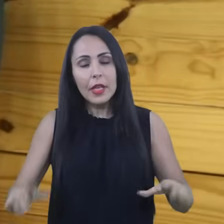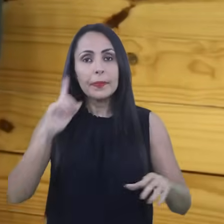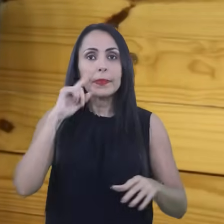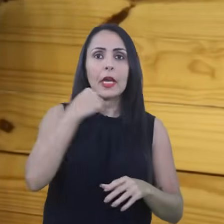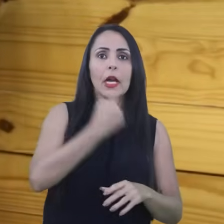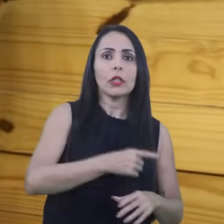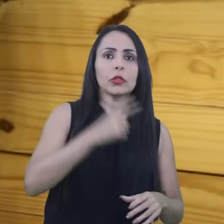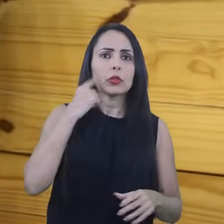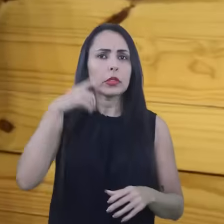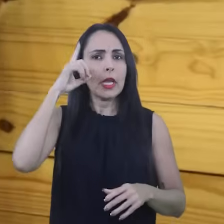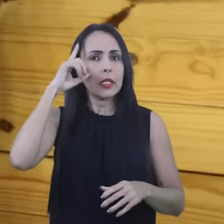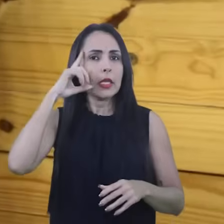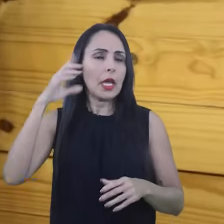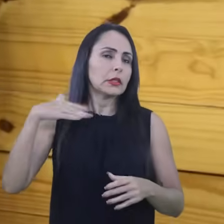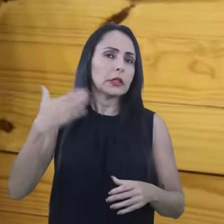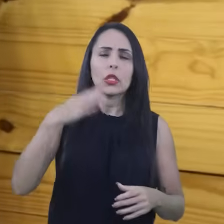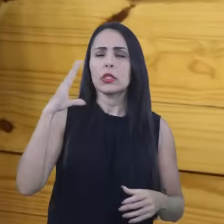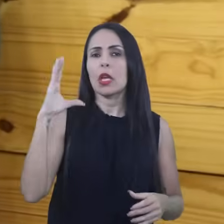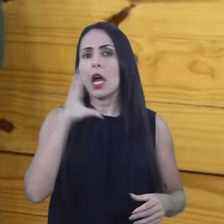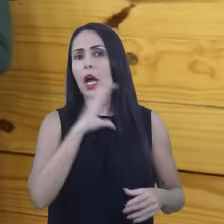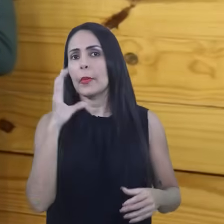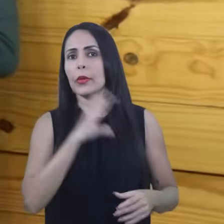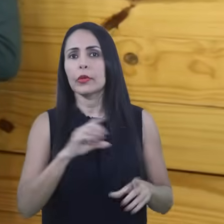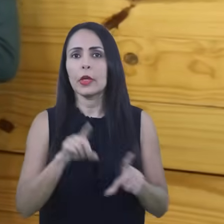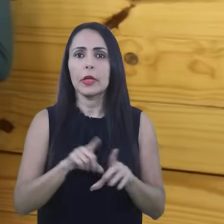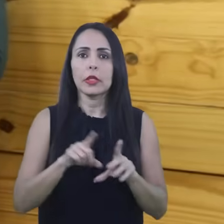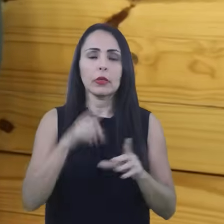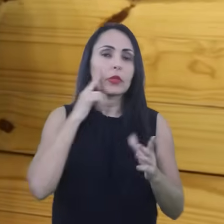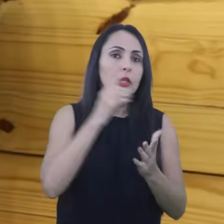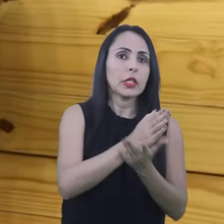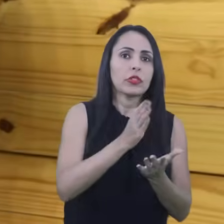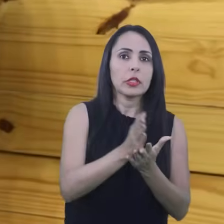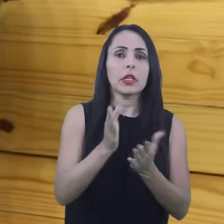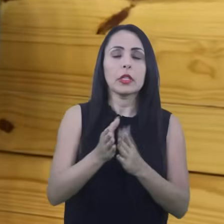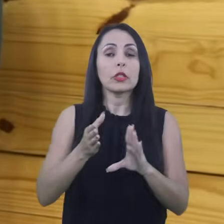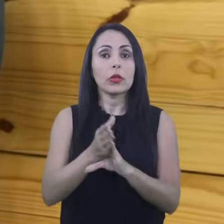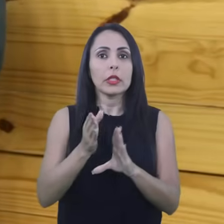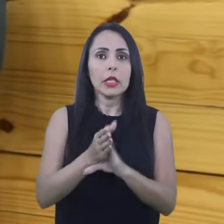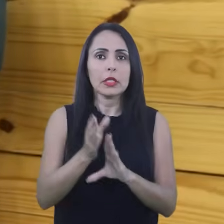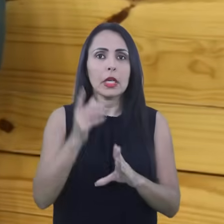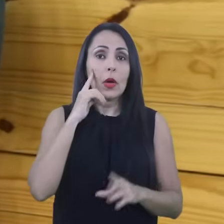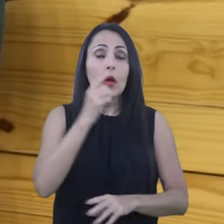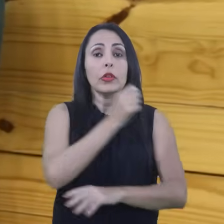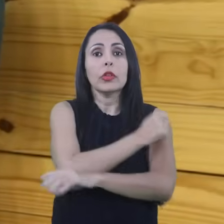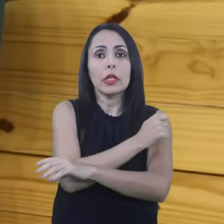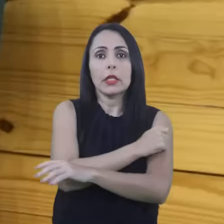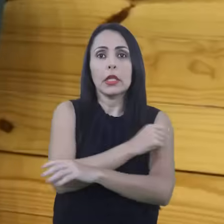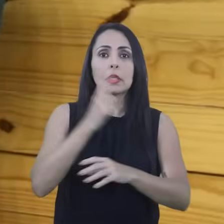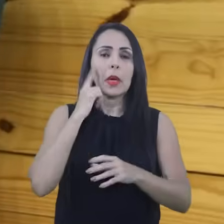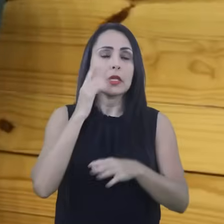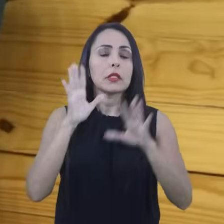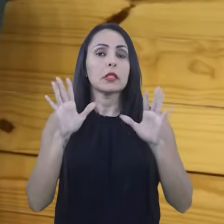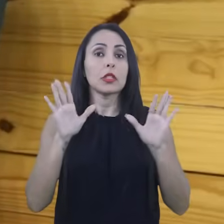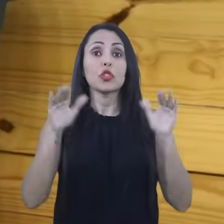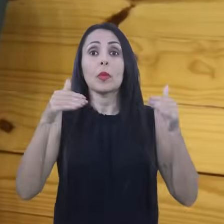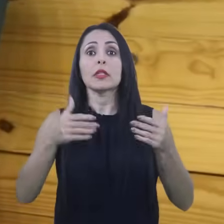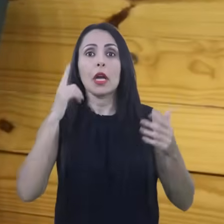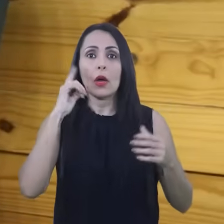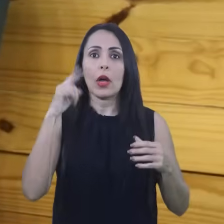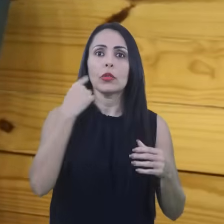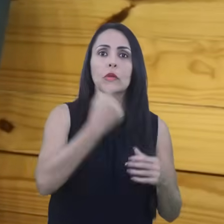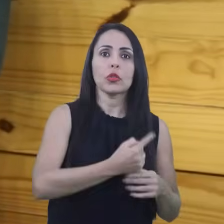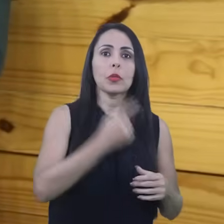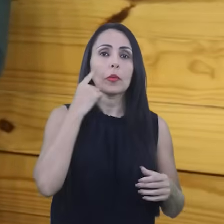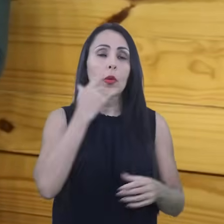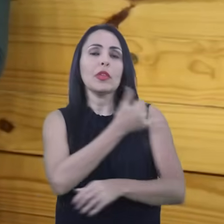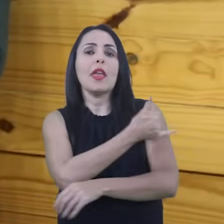correria do dia a dia, né, como estamos destinando, né, essa orientação aos estudantes de forma geral, mas em especial ao nosso público de